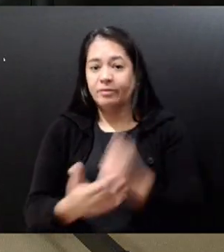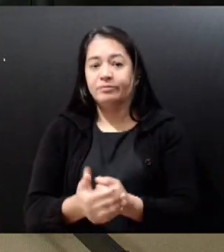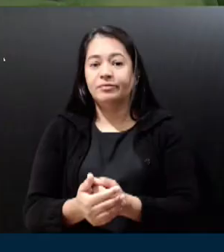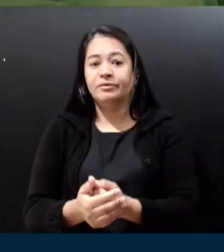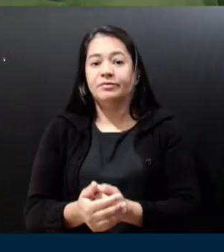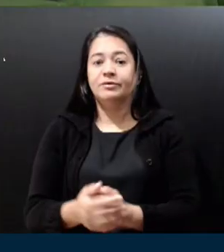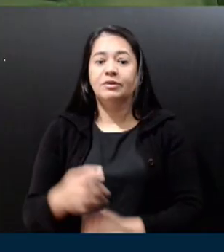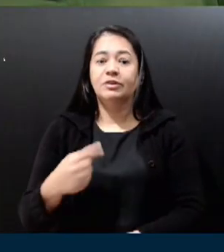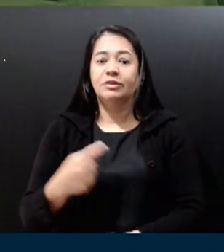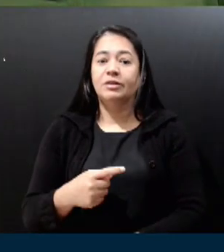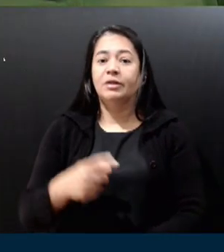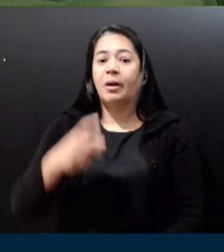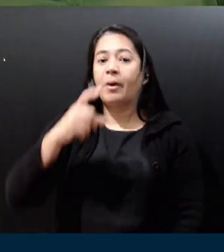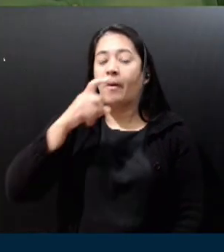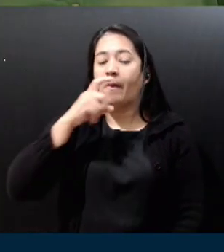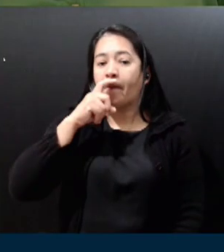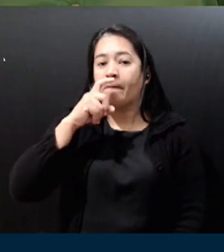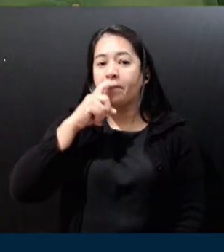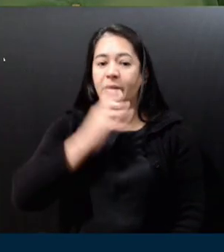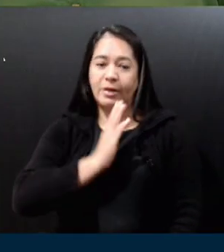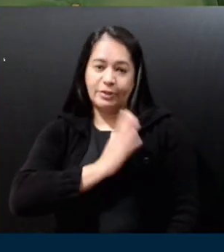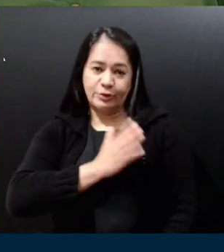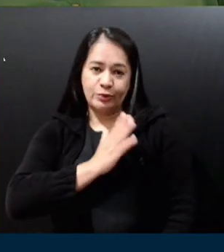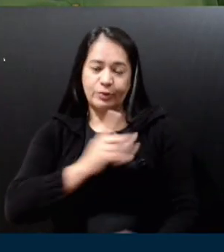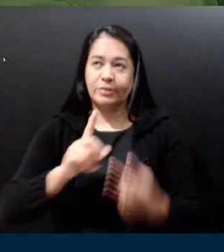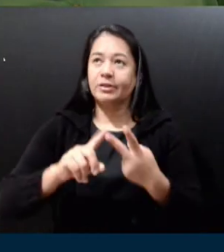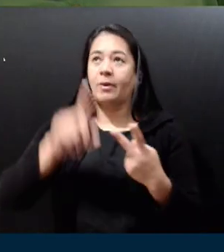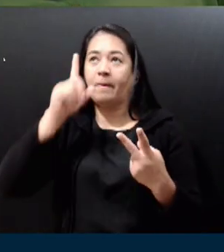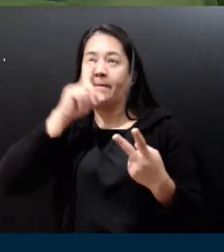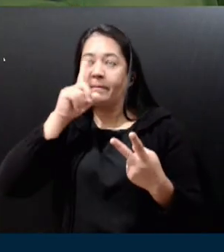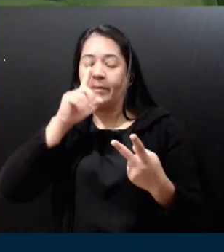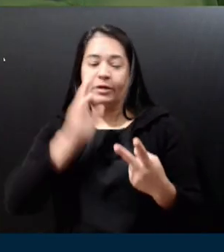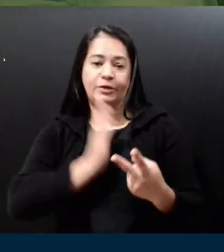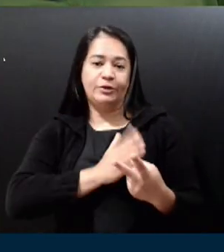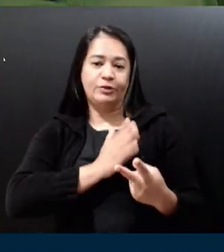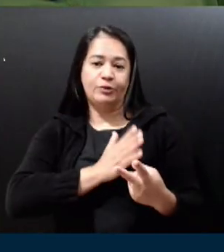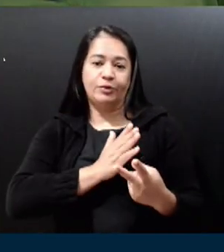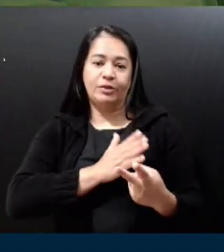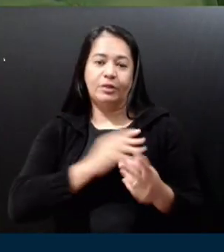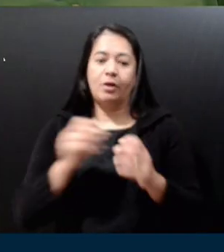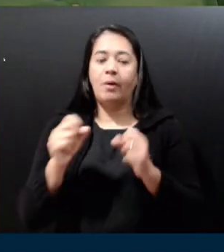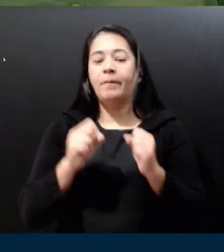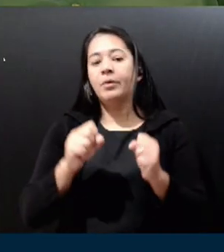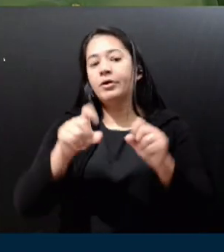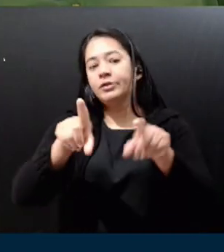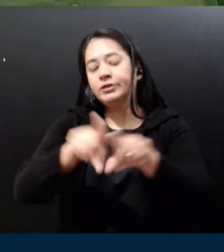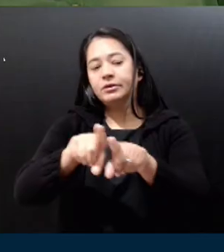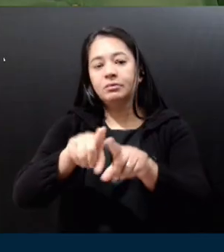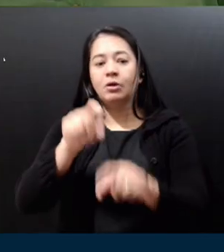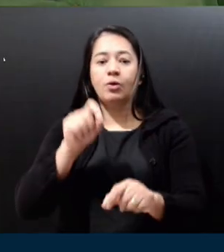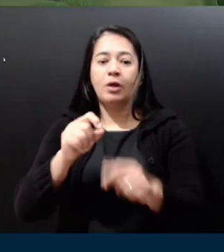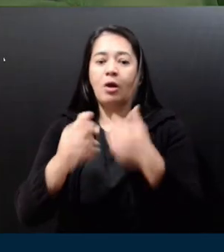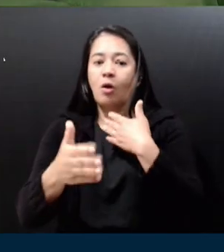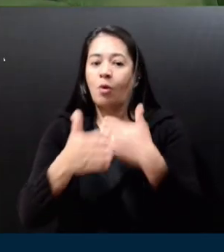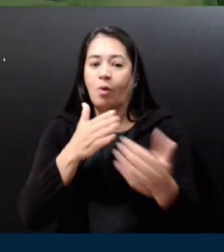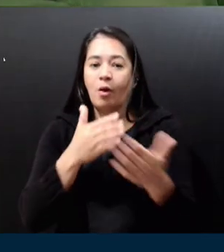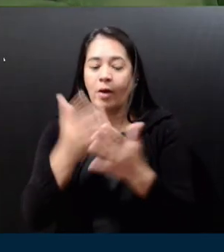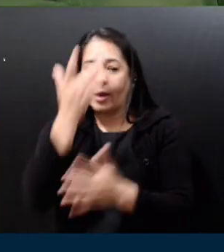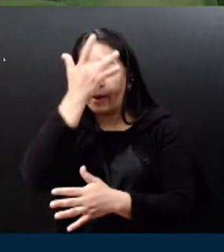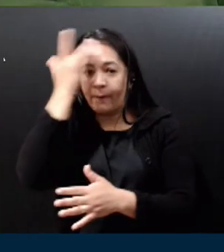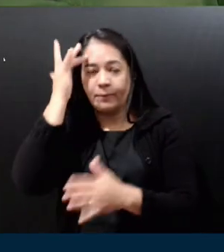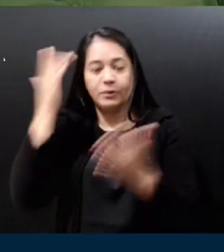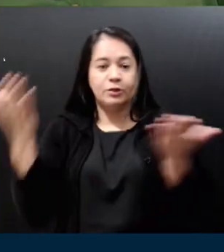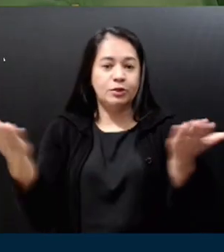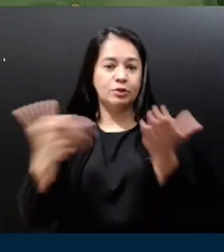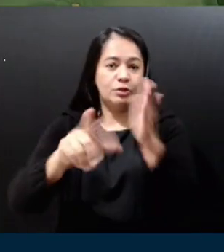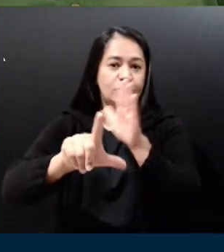mãe do coração, que pode ser qualquer pessoa. E hoje a legislação já dá direitos de você